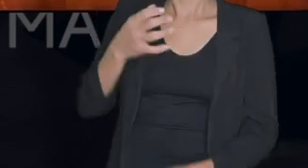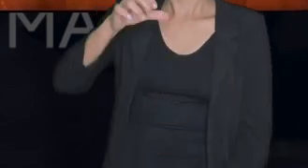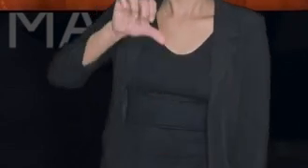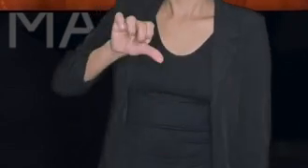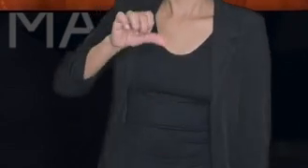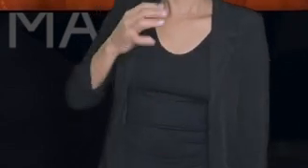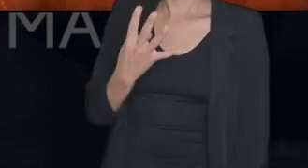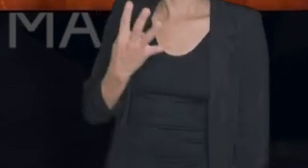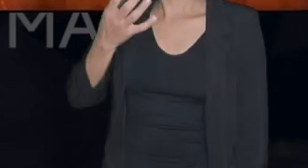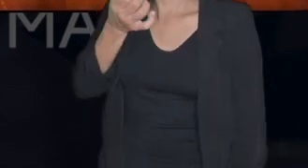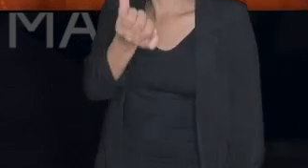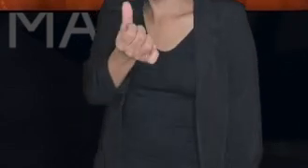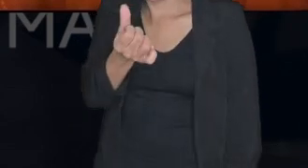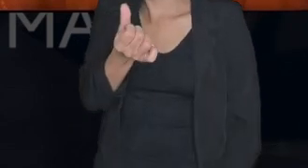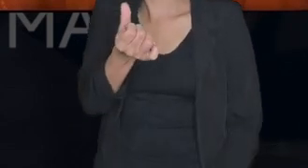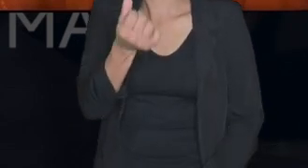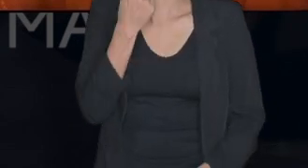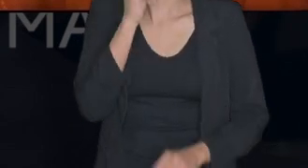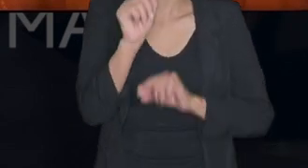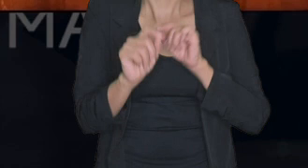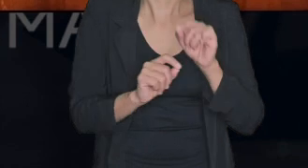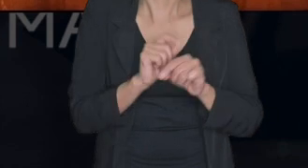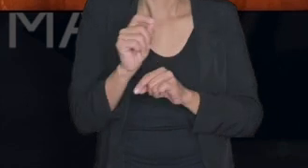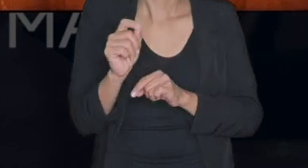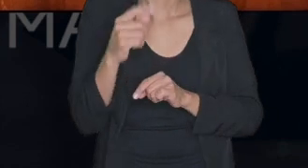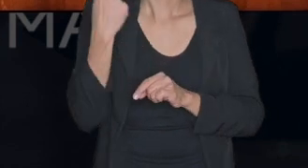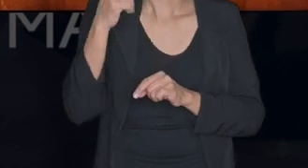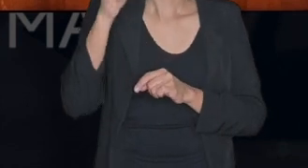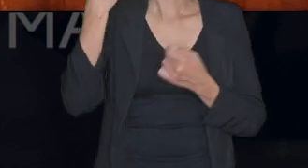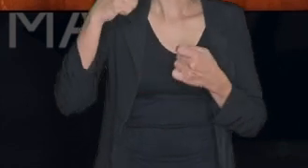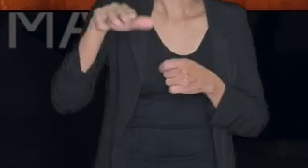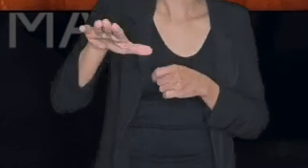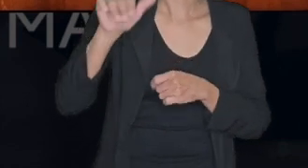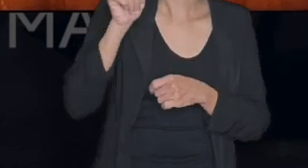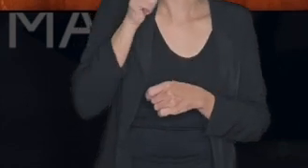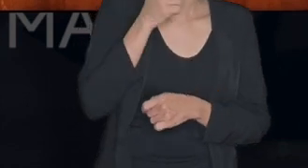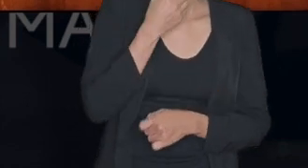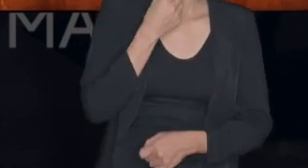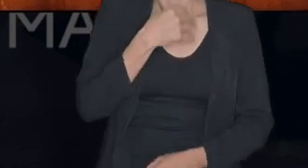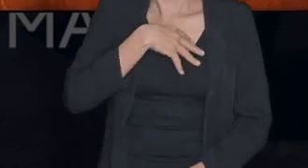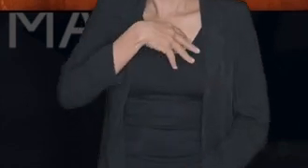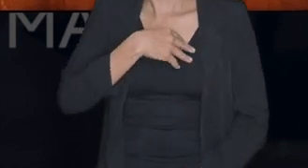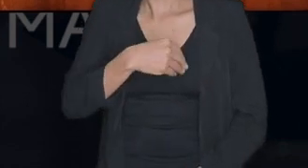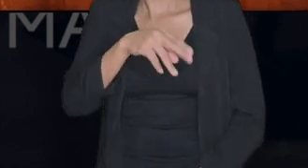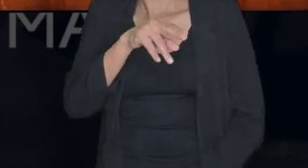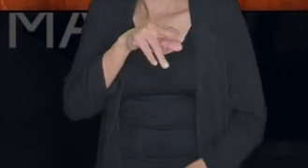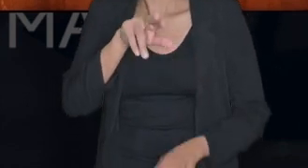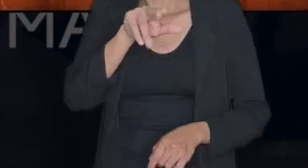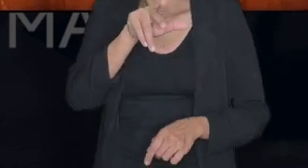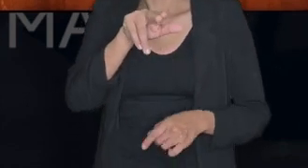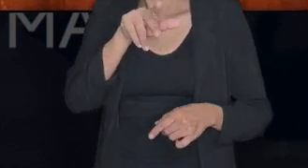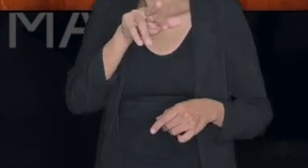é preciso chamar os irmãos do comprador para calibrarem, para fiscalizarem o preço